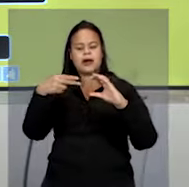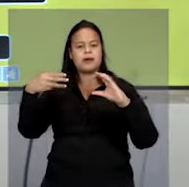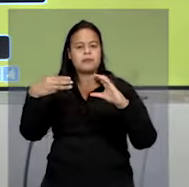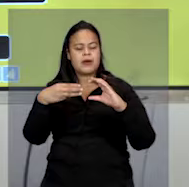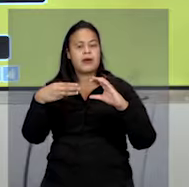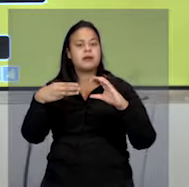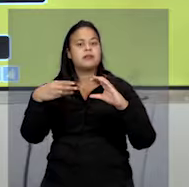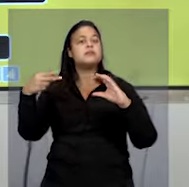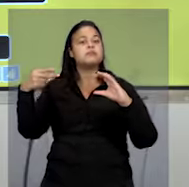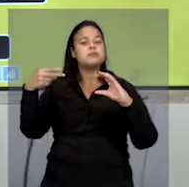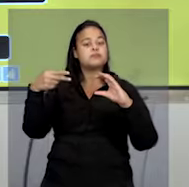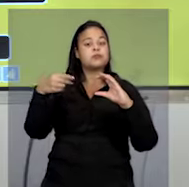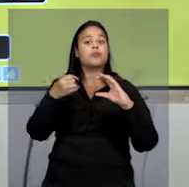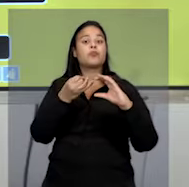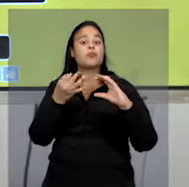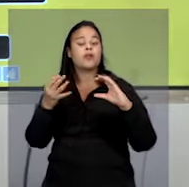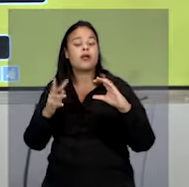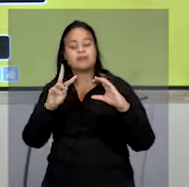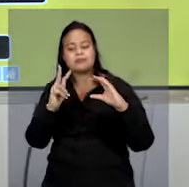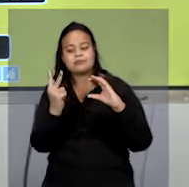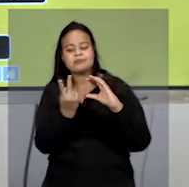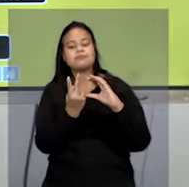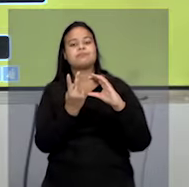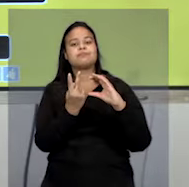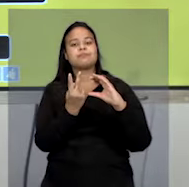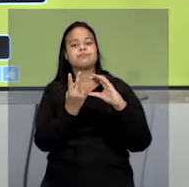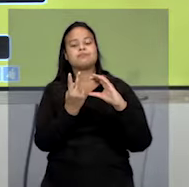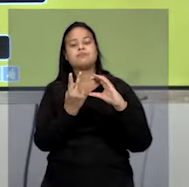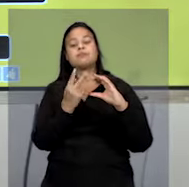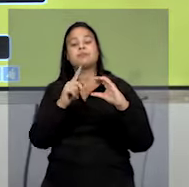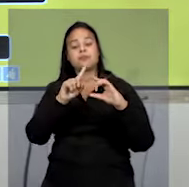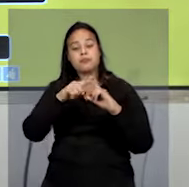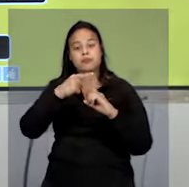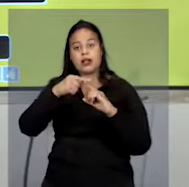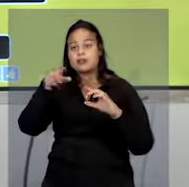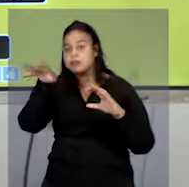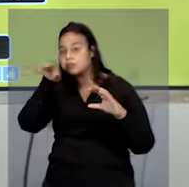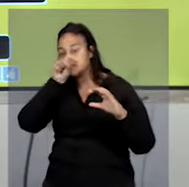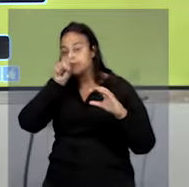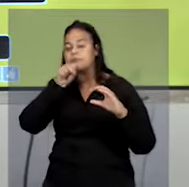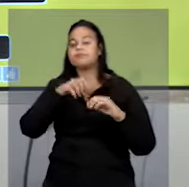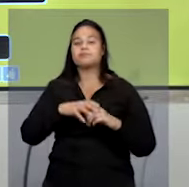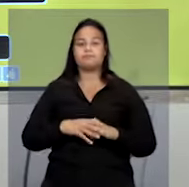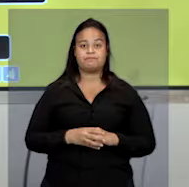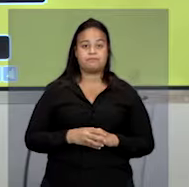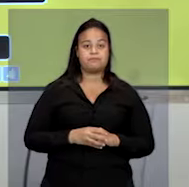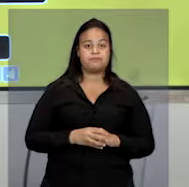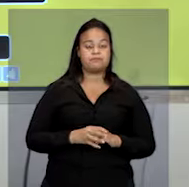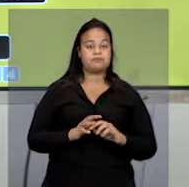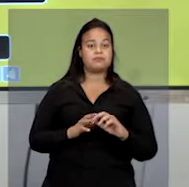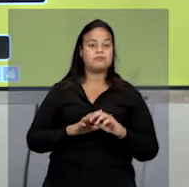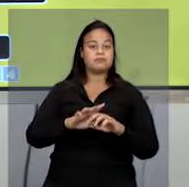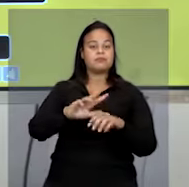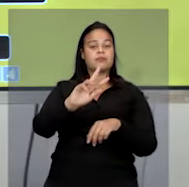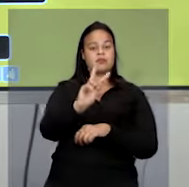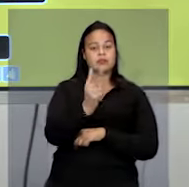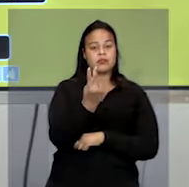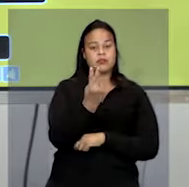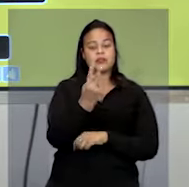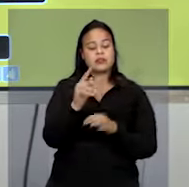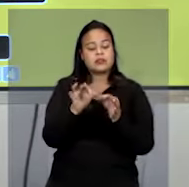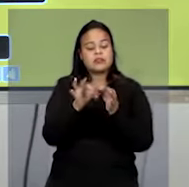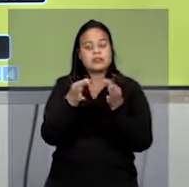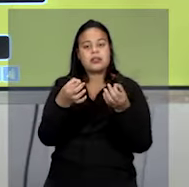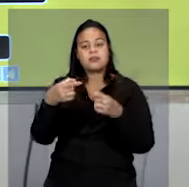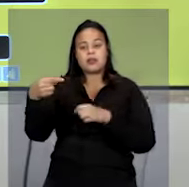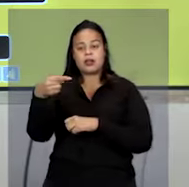substância composta, composta por hidrogênio e oxigênio. O gás hidrogênio, substância